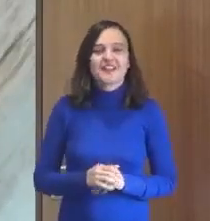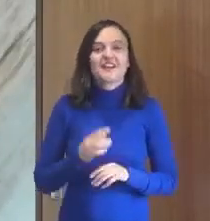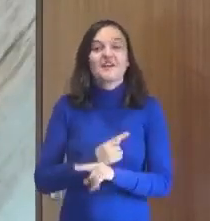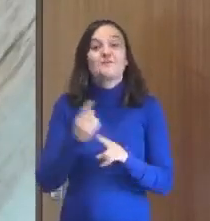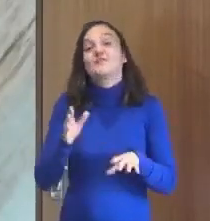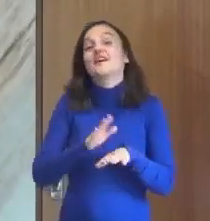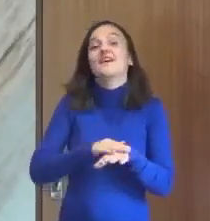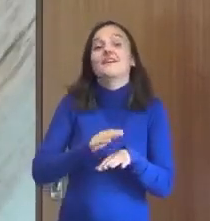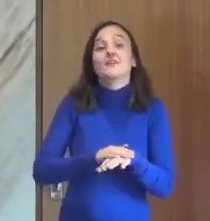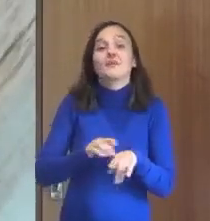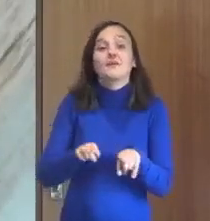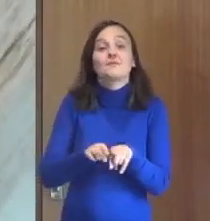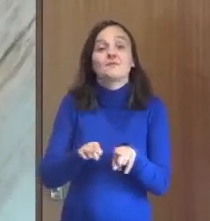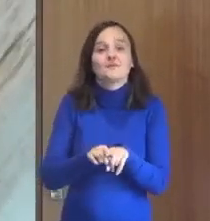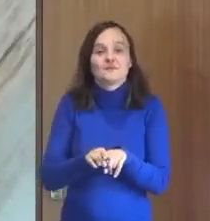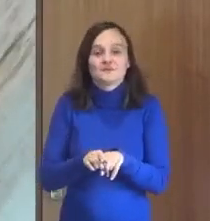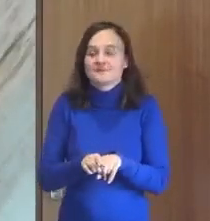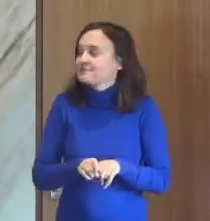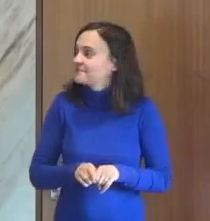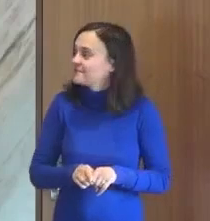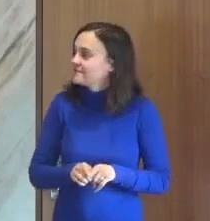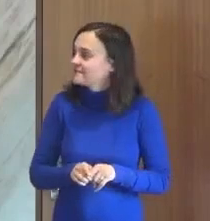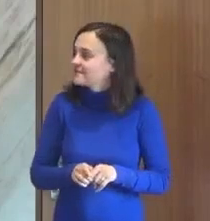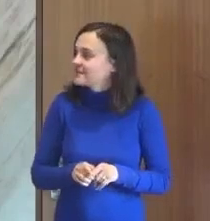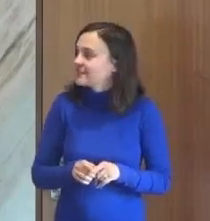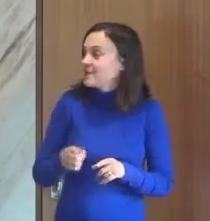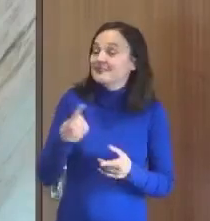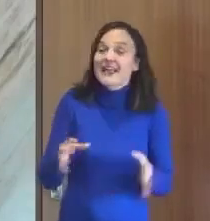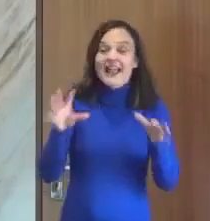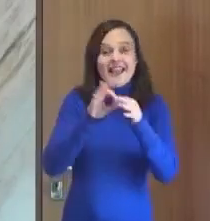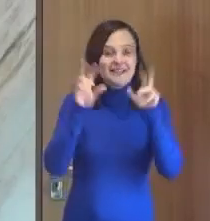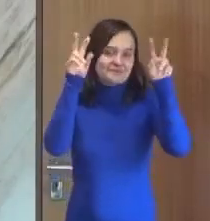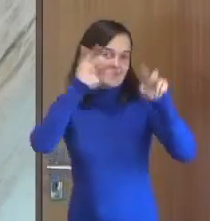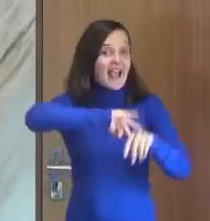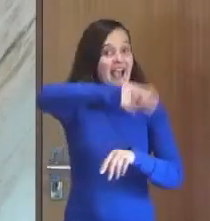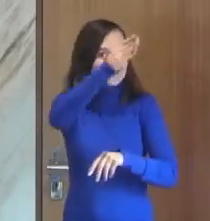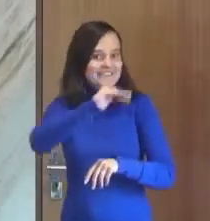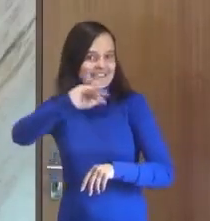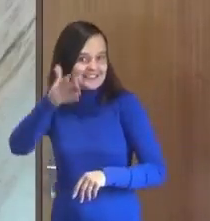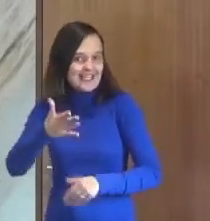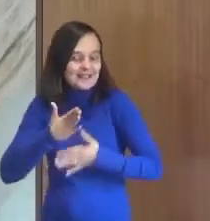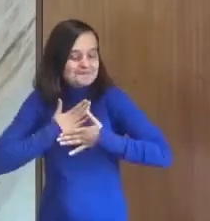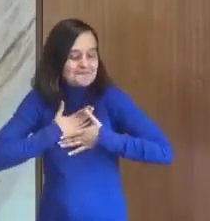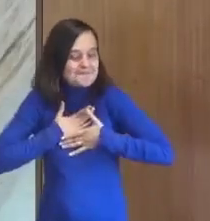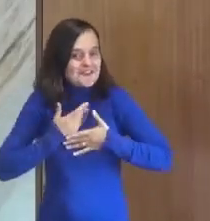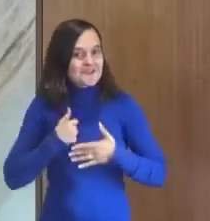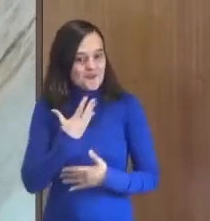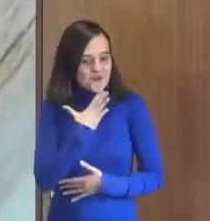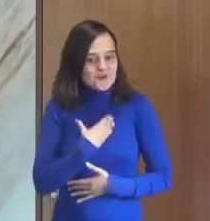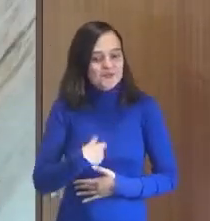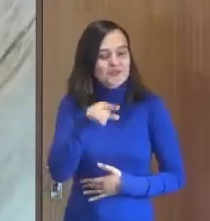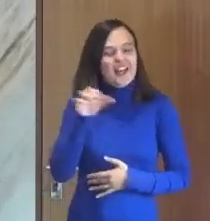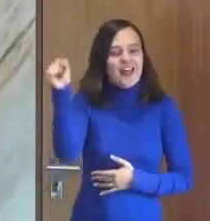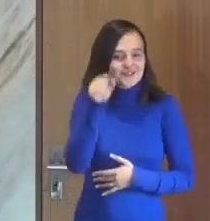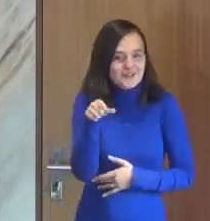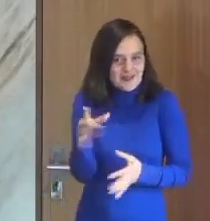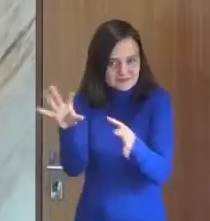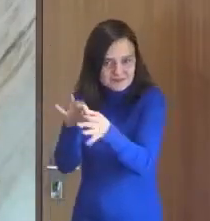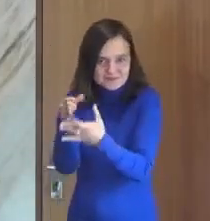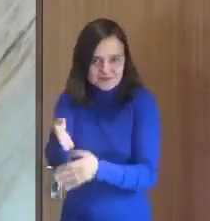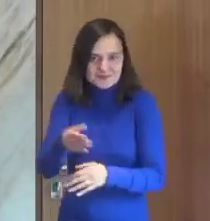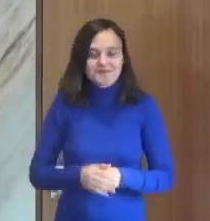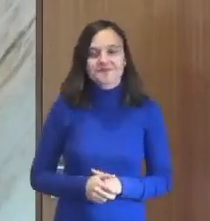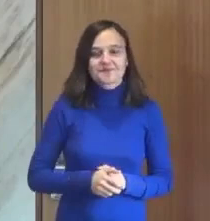nos remete para a nossa serra e nós somos da serra. Pronto. Temos muito gosto em estar ali naquela geografia. Muito bem.